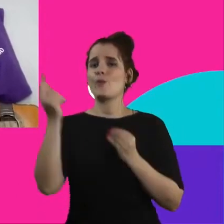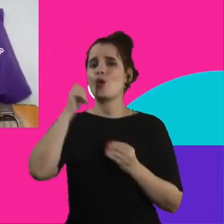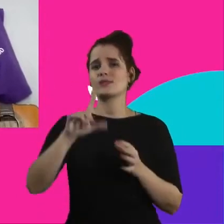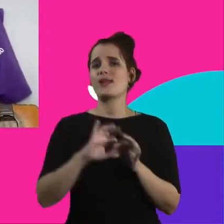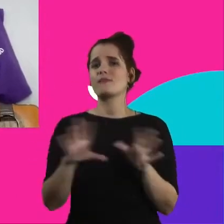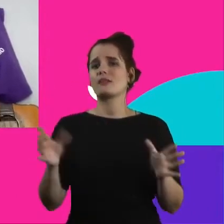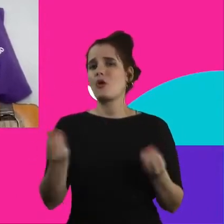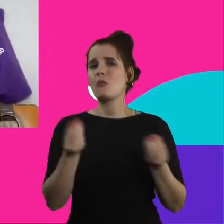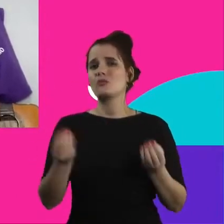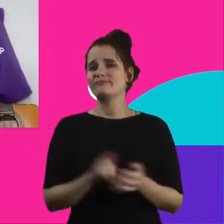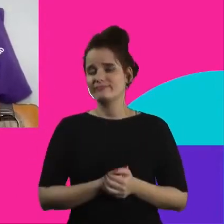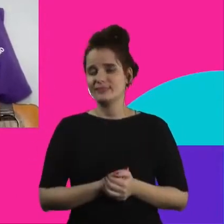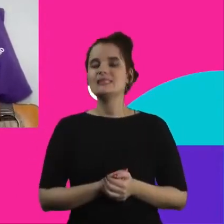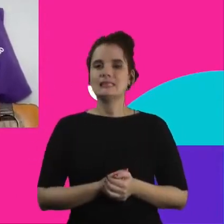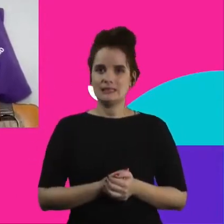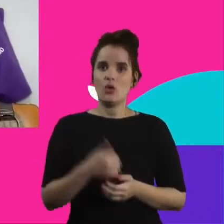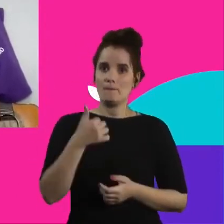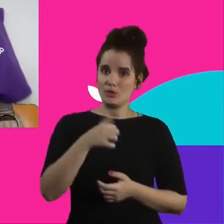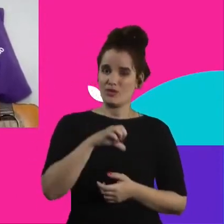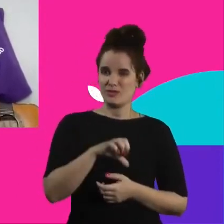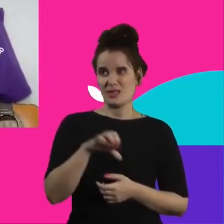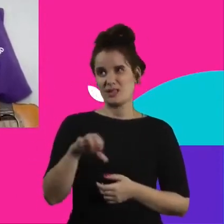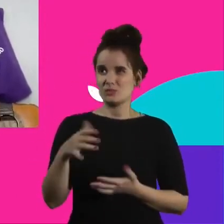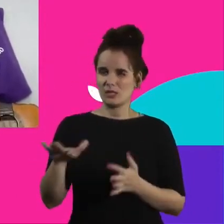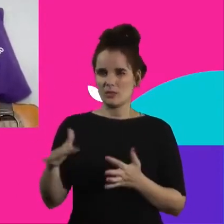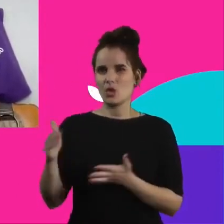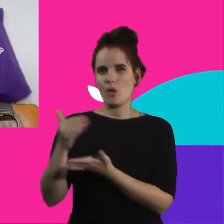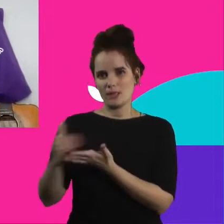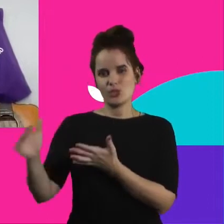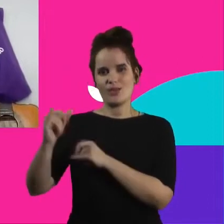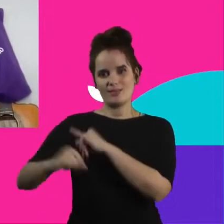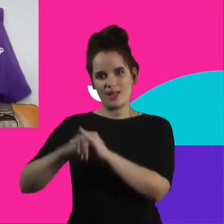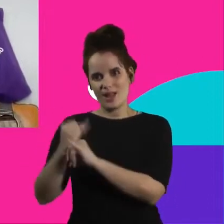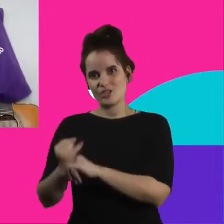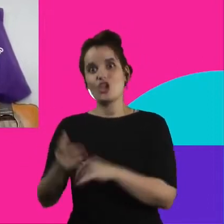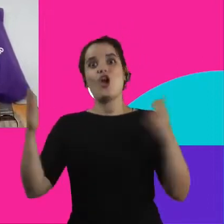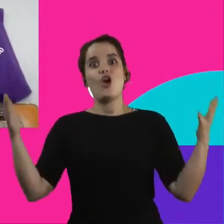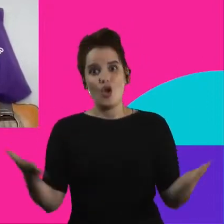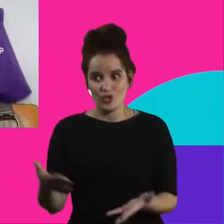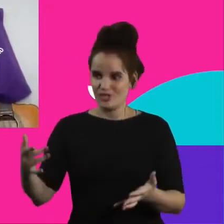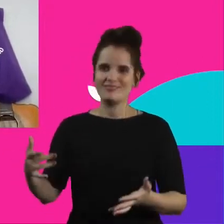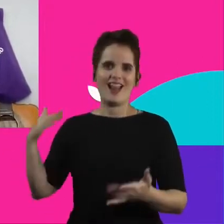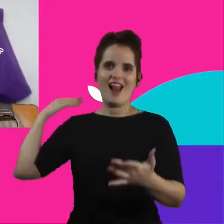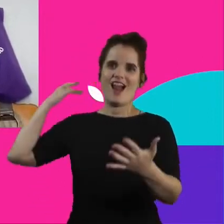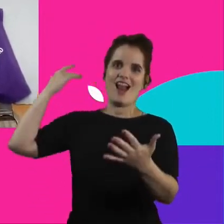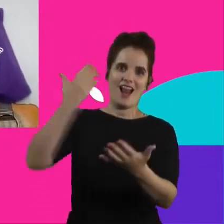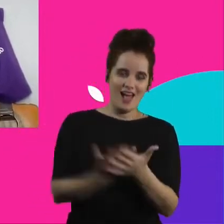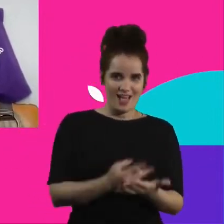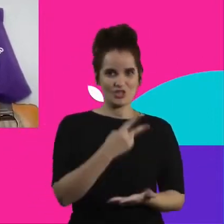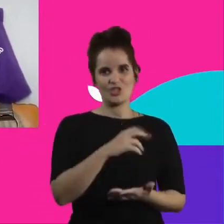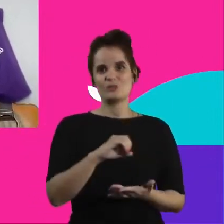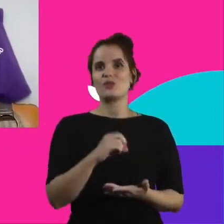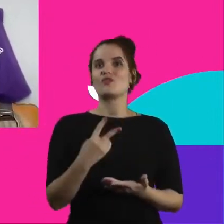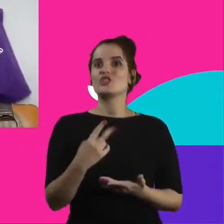lá de 1990 e pouco, quando a internet começou, né? E aí a gente cai aqui de paraquedas. 2021, passou tudo isso,